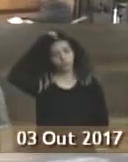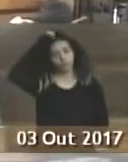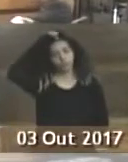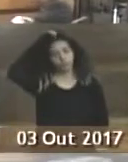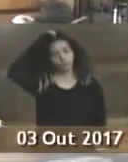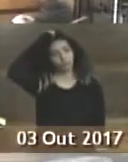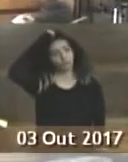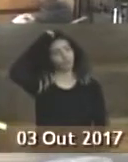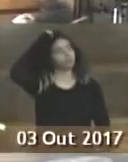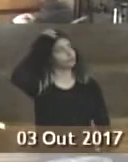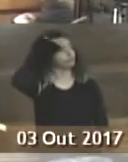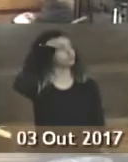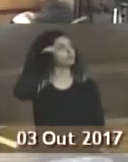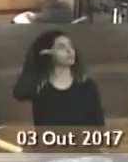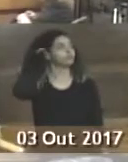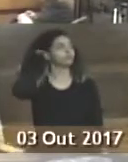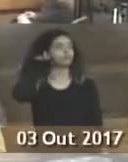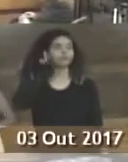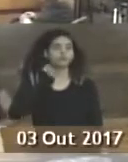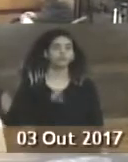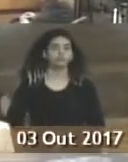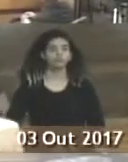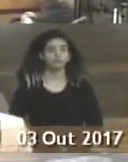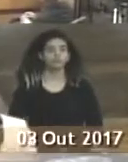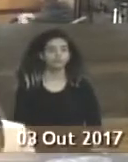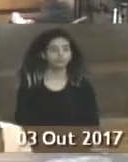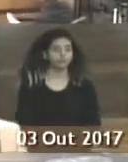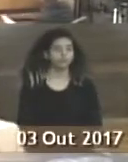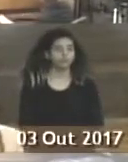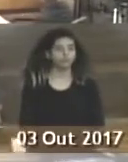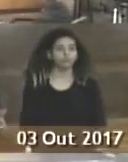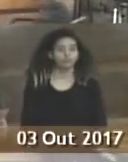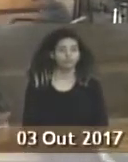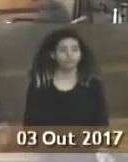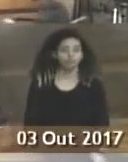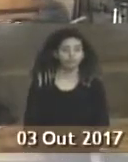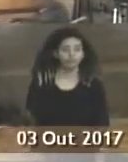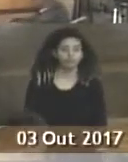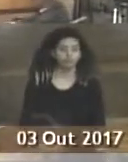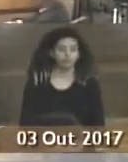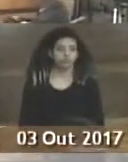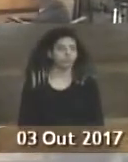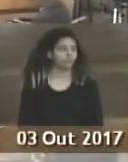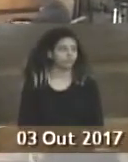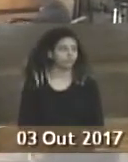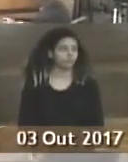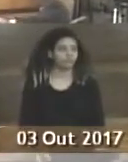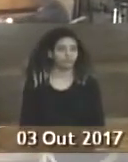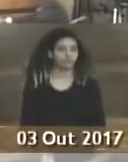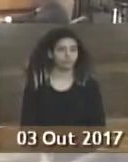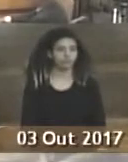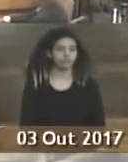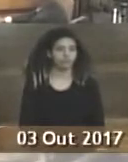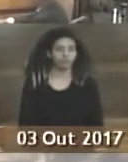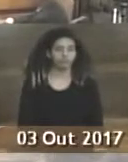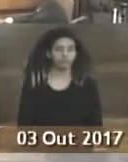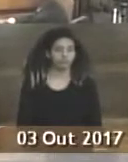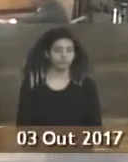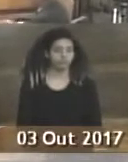Peço vereadores e Augusto que tome seu lugar, presidente da casa. Eu falei agora por último, seu periquito. Não, seu periquito é na Itinga que ele tem